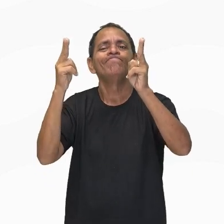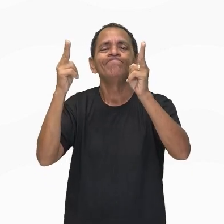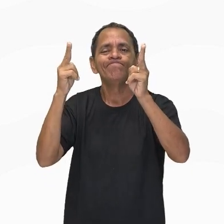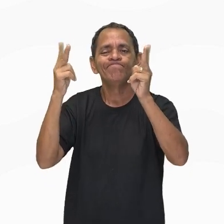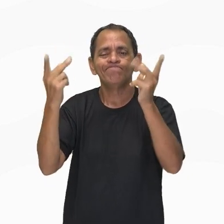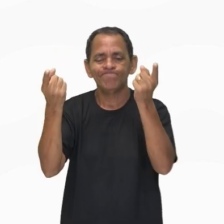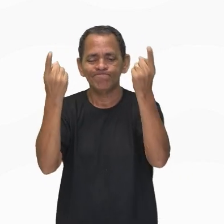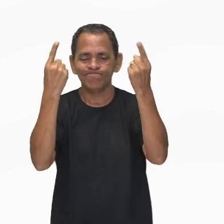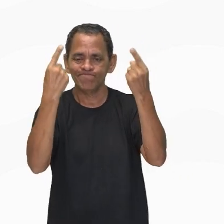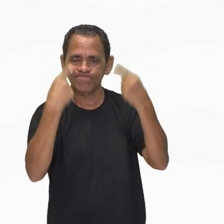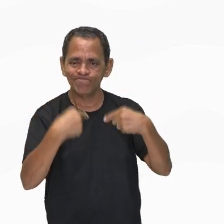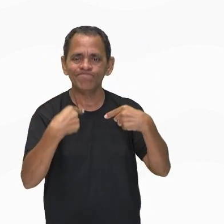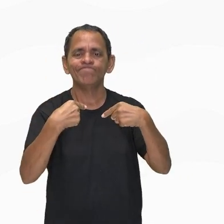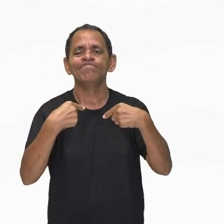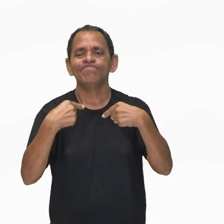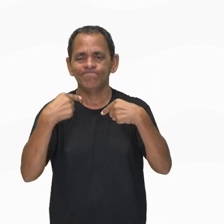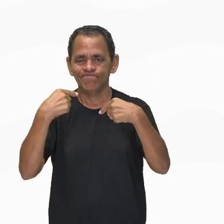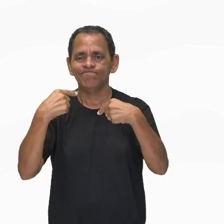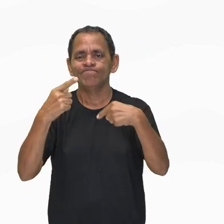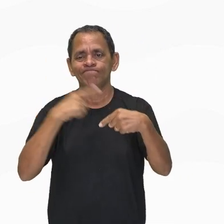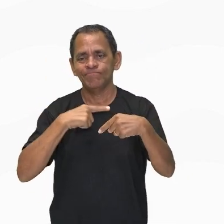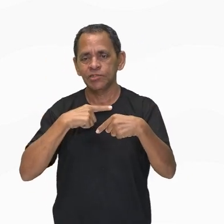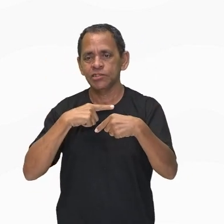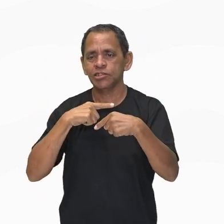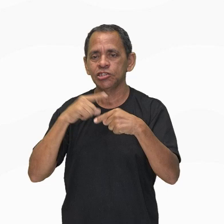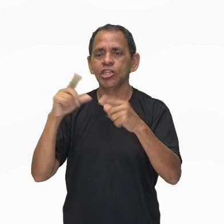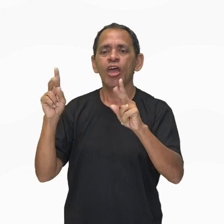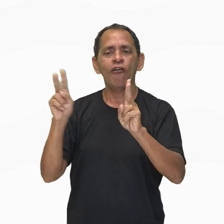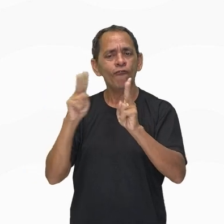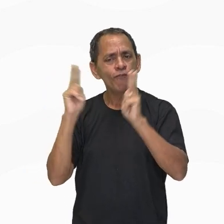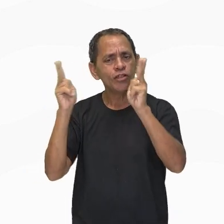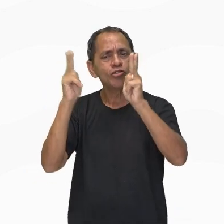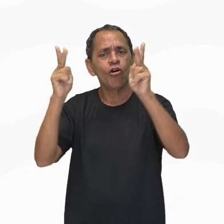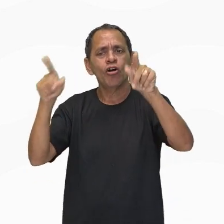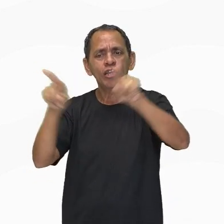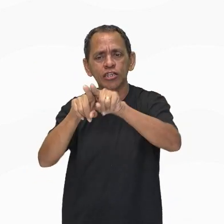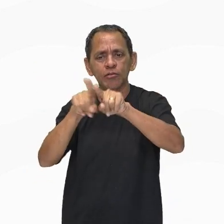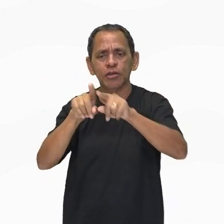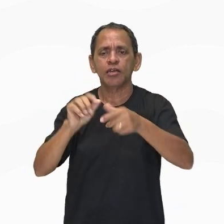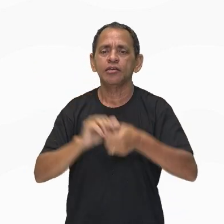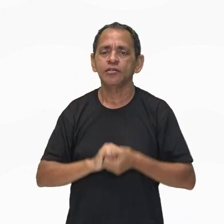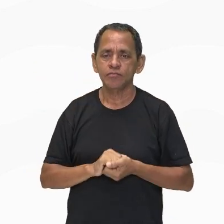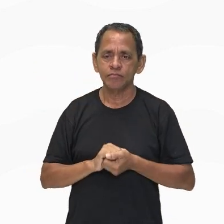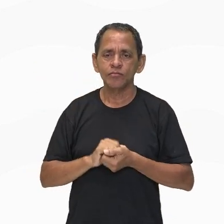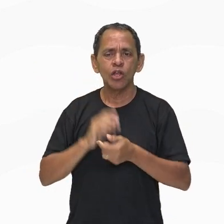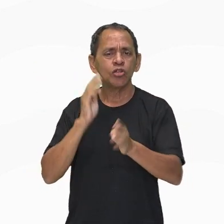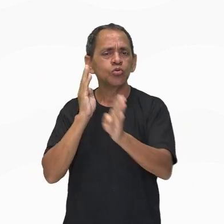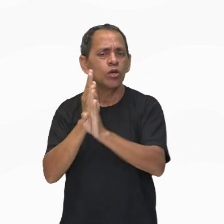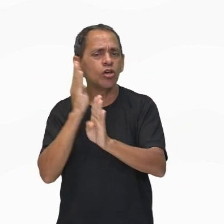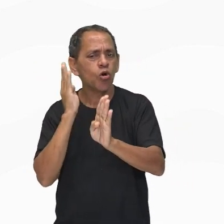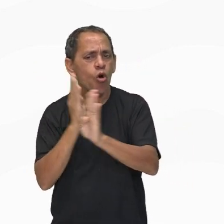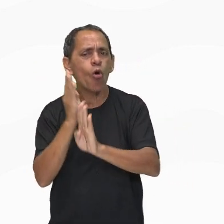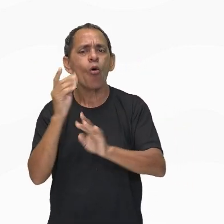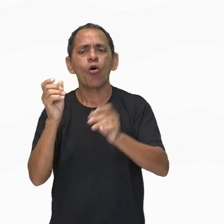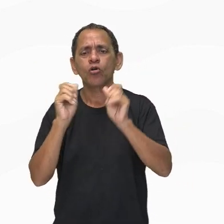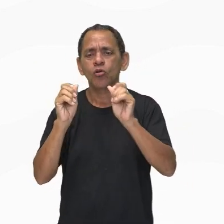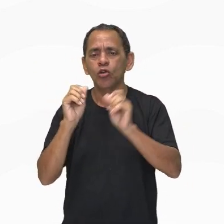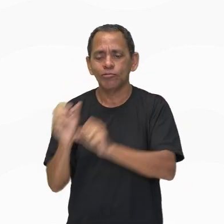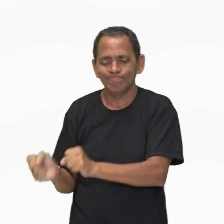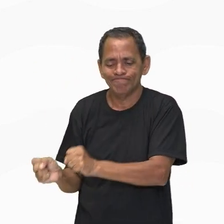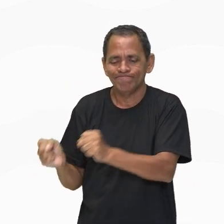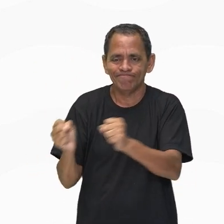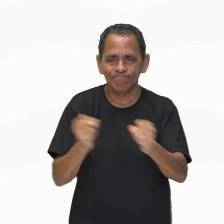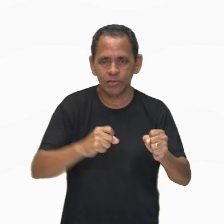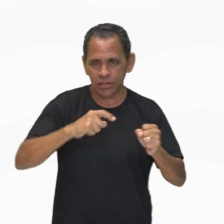a vitória. A superação representa a nossa descoberta em relação ao poder que